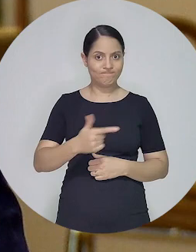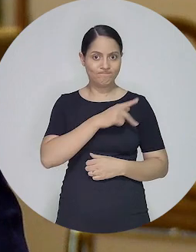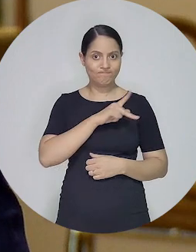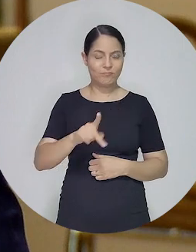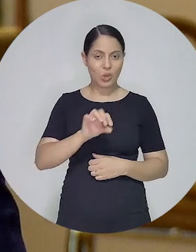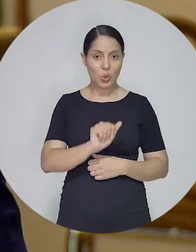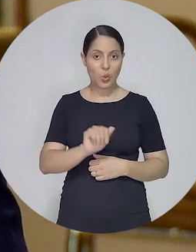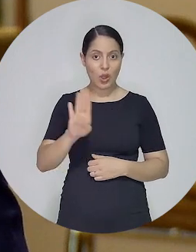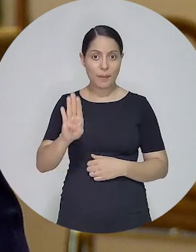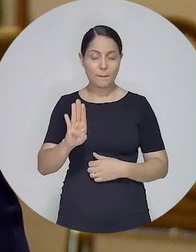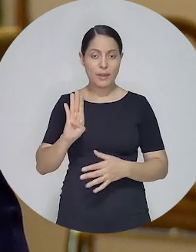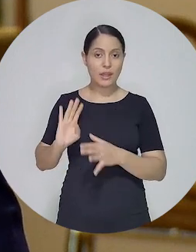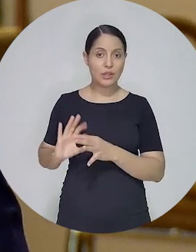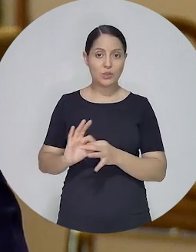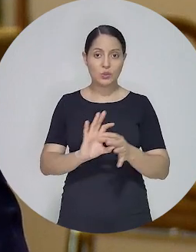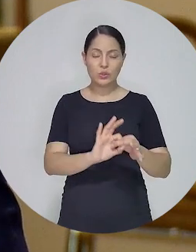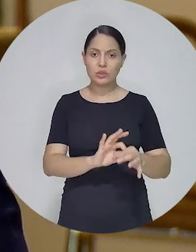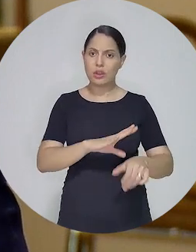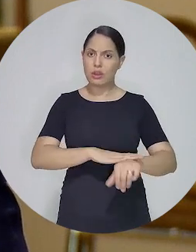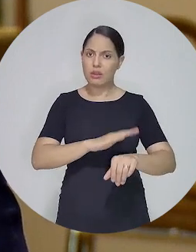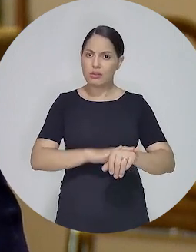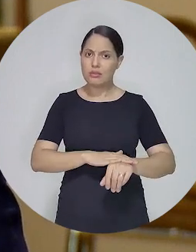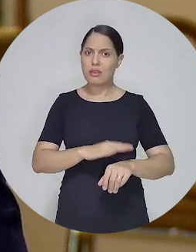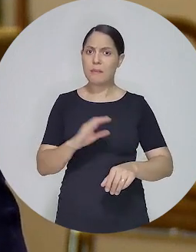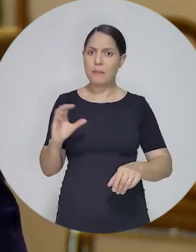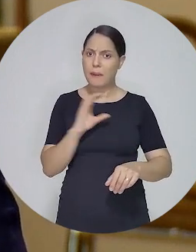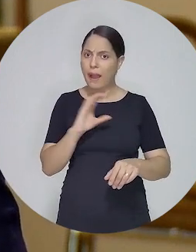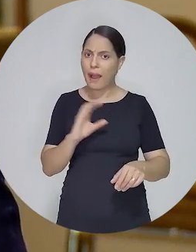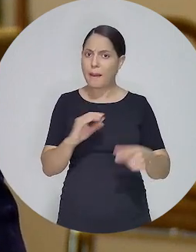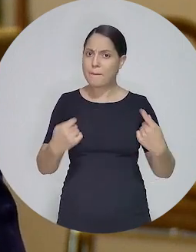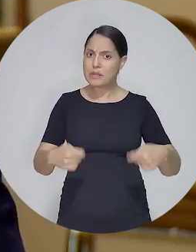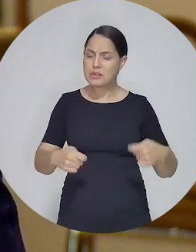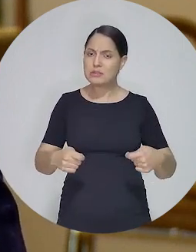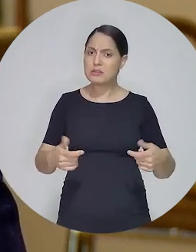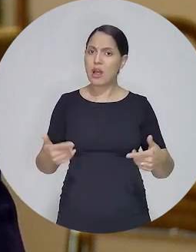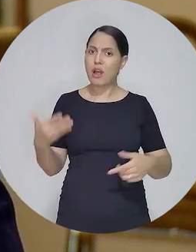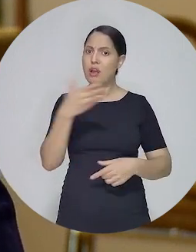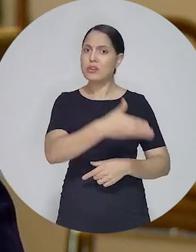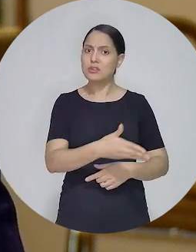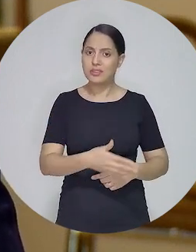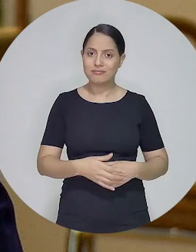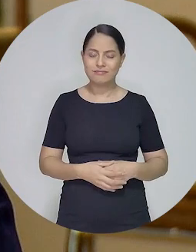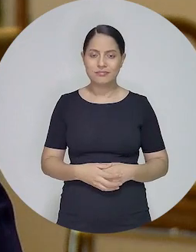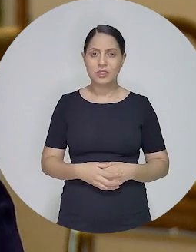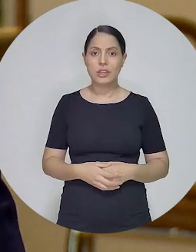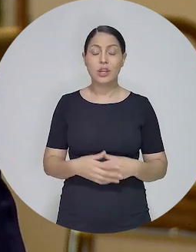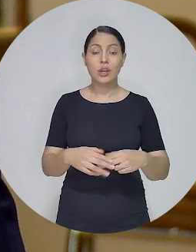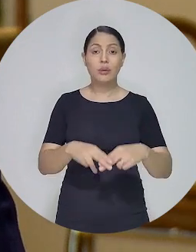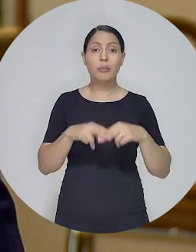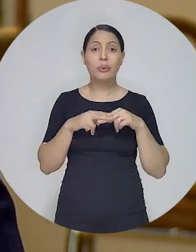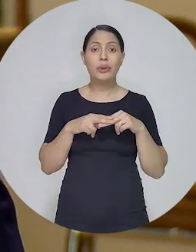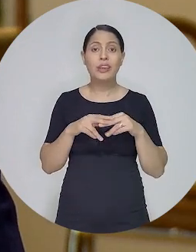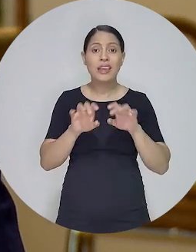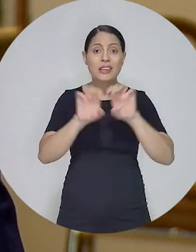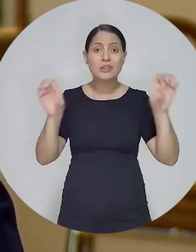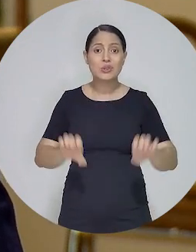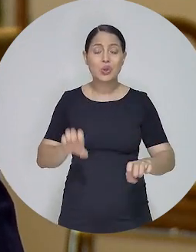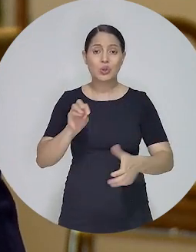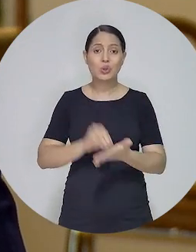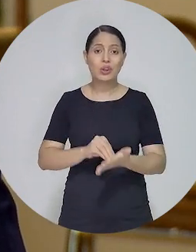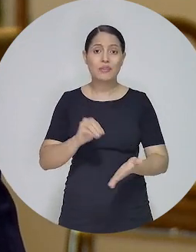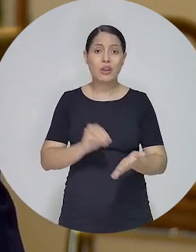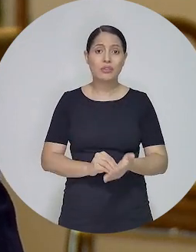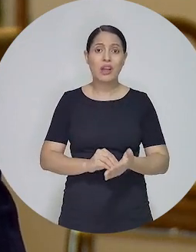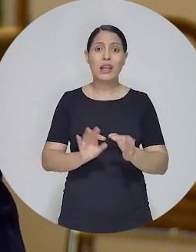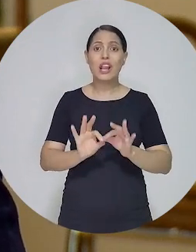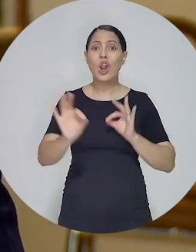do presidente da ordem em um tempo exíguo, quando há uma necessidade, justamente por conta